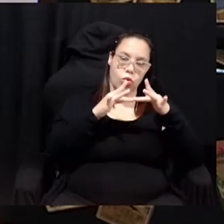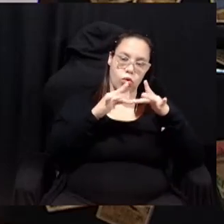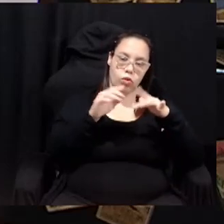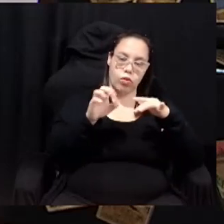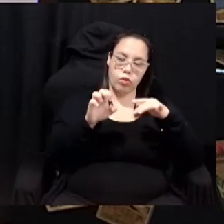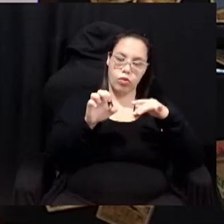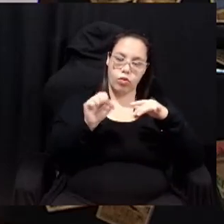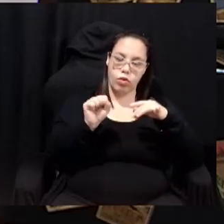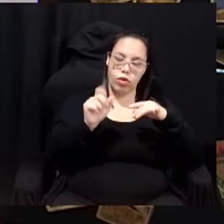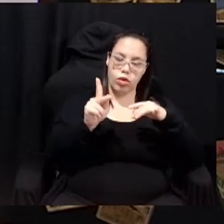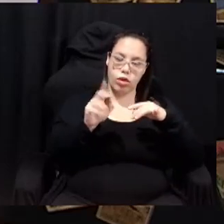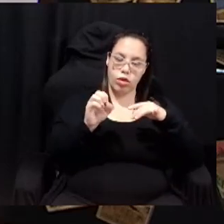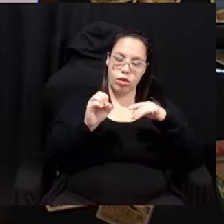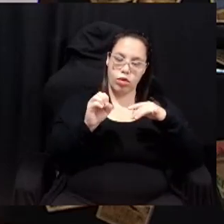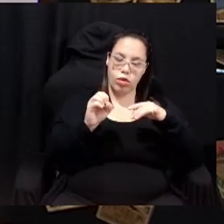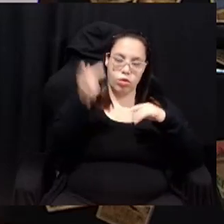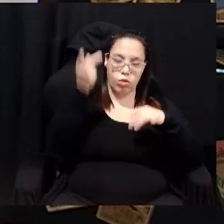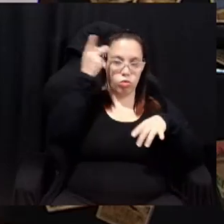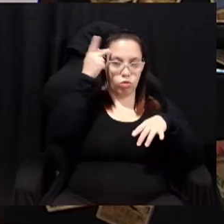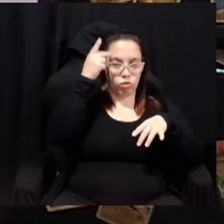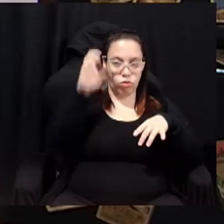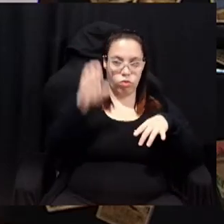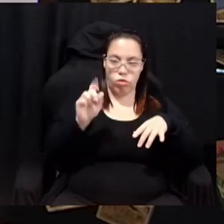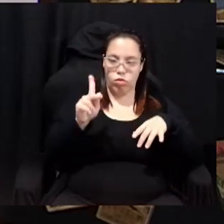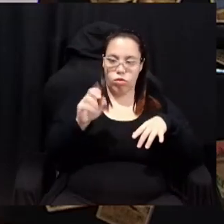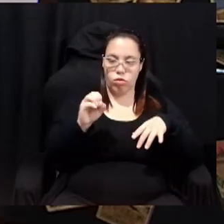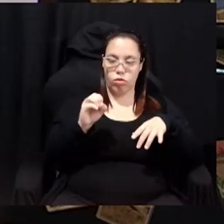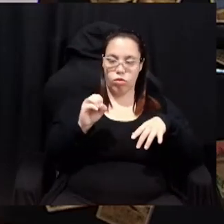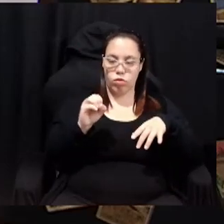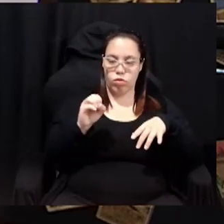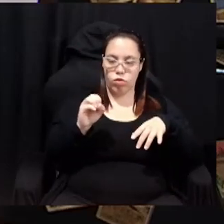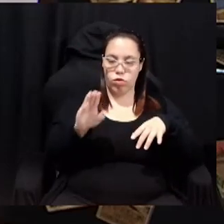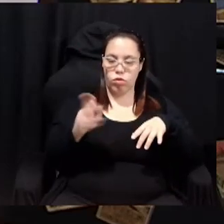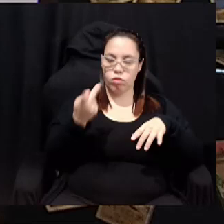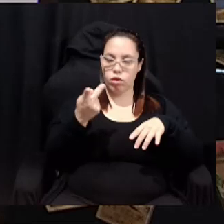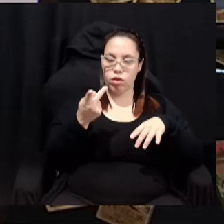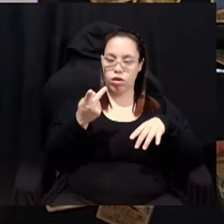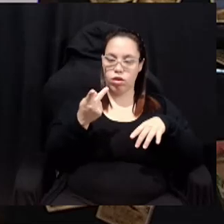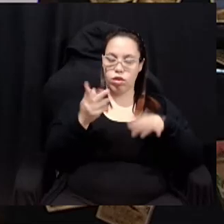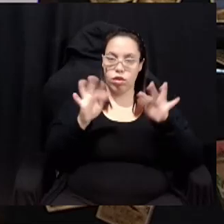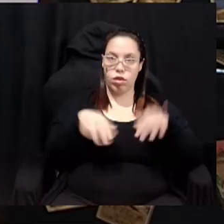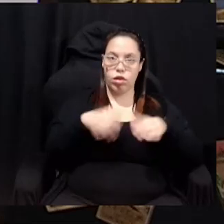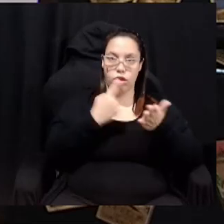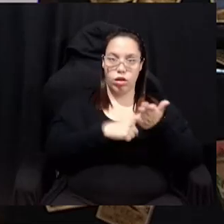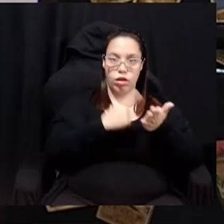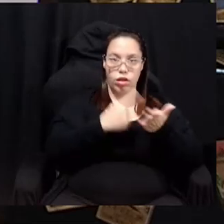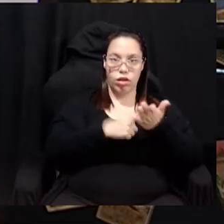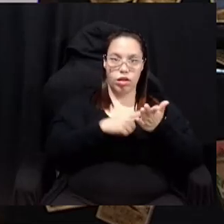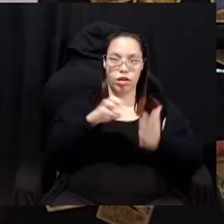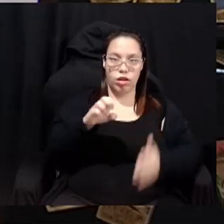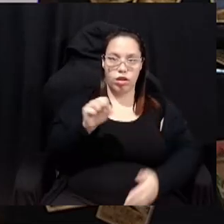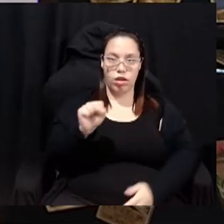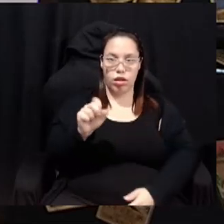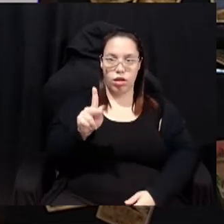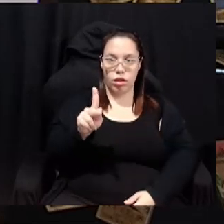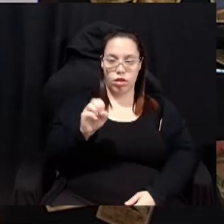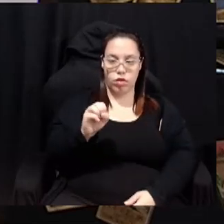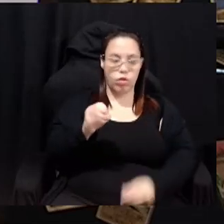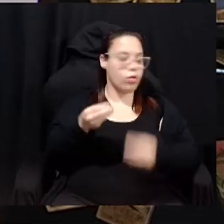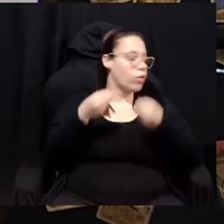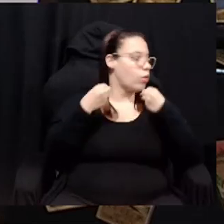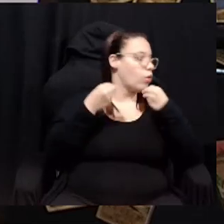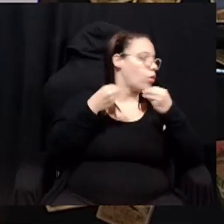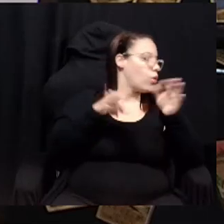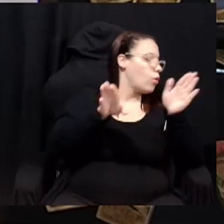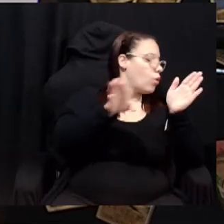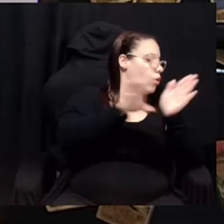BH, e cada dia mais, até o final do ano eu tenho uma grande agenda com essas Expo também. E como que você chega